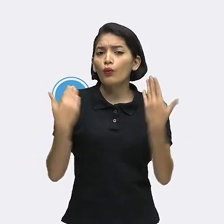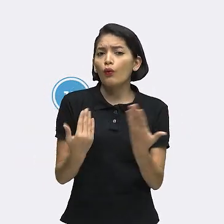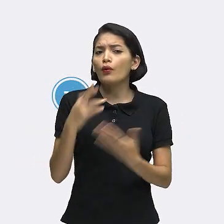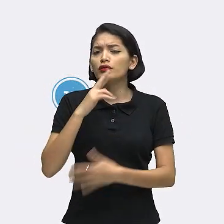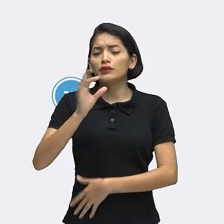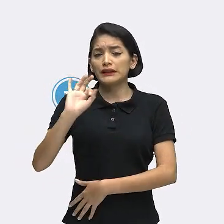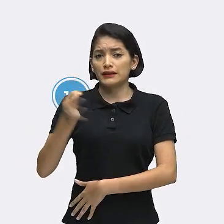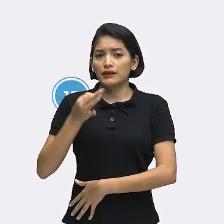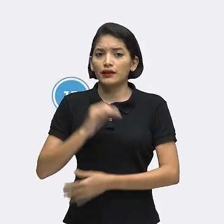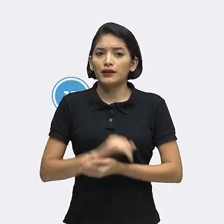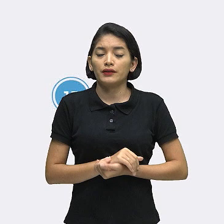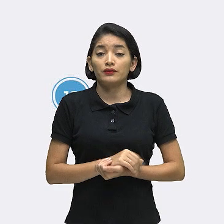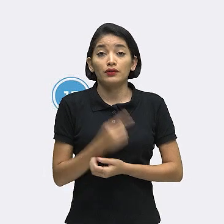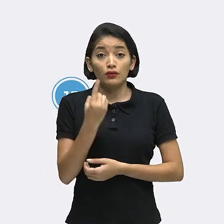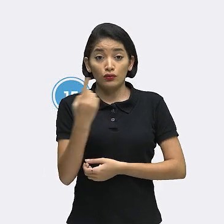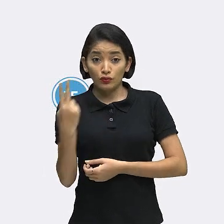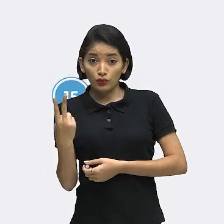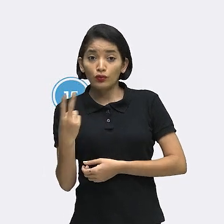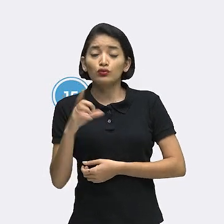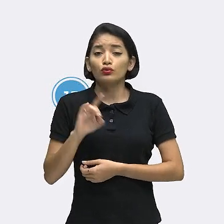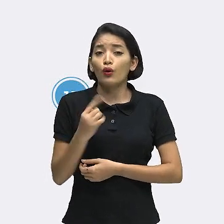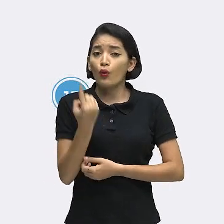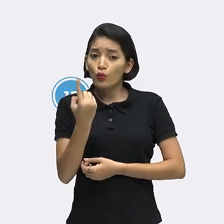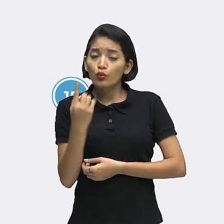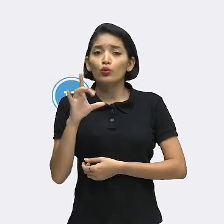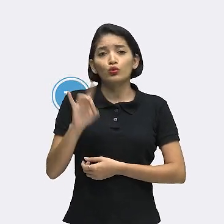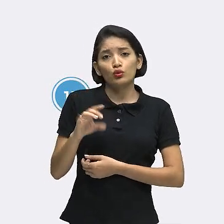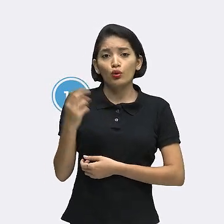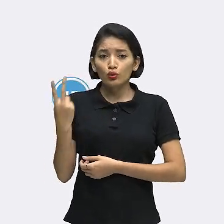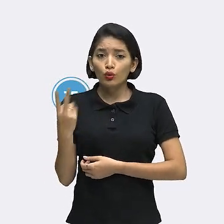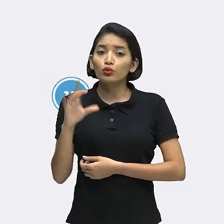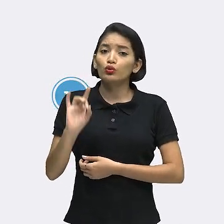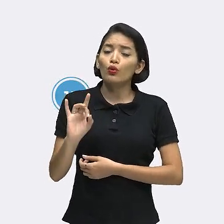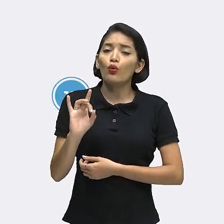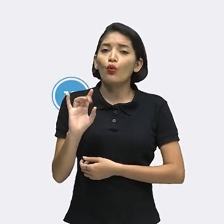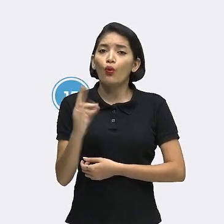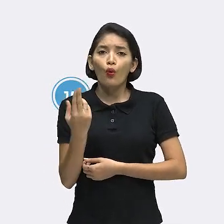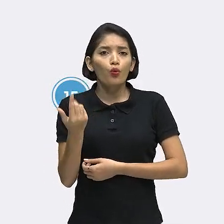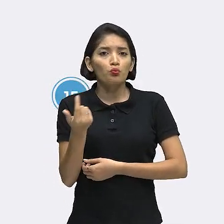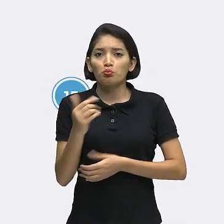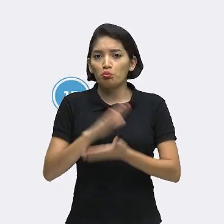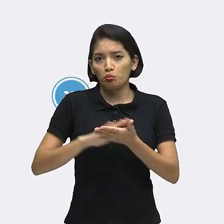correta? 1 e 2, somente 1, somente 2 ou nenhum dos itens?